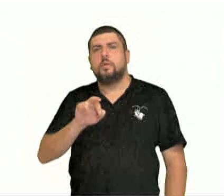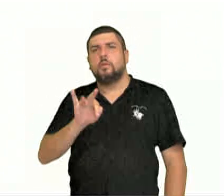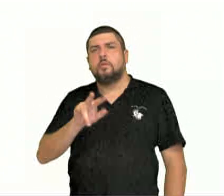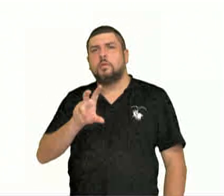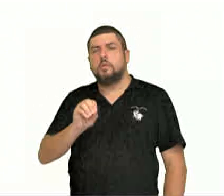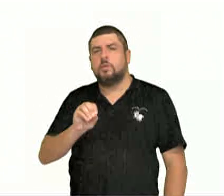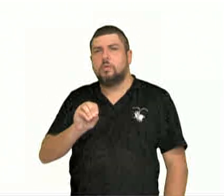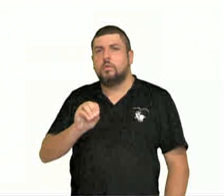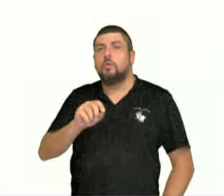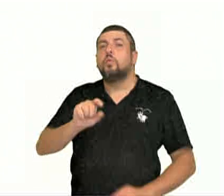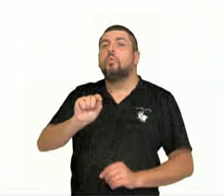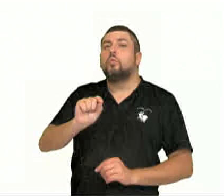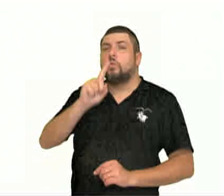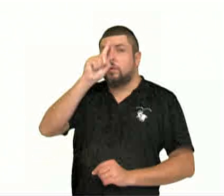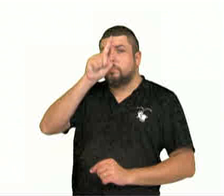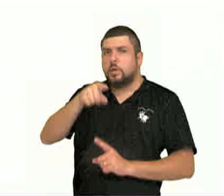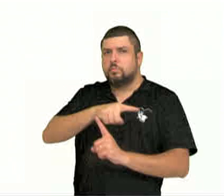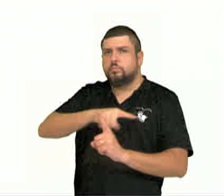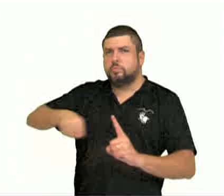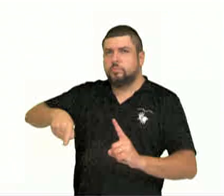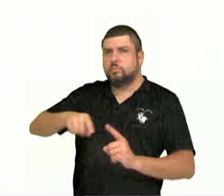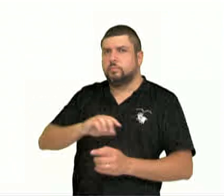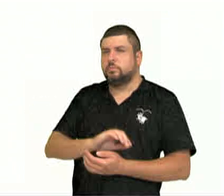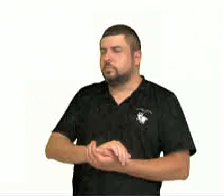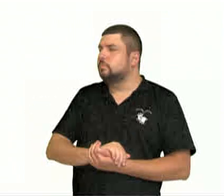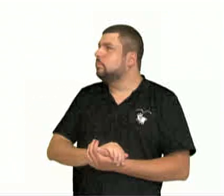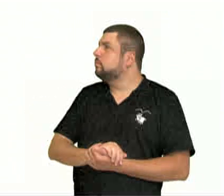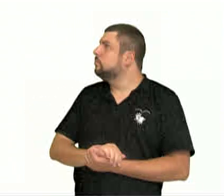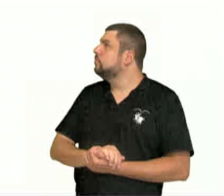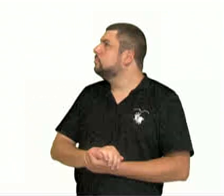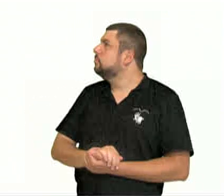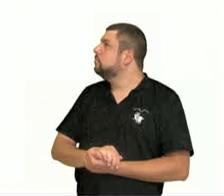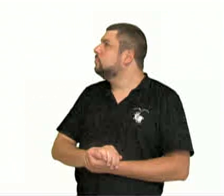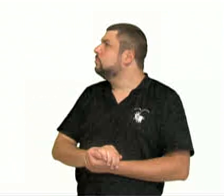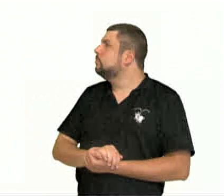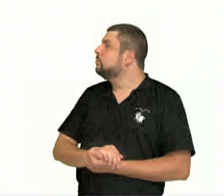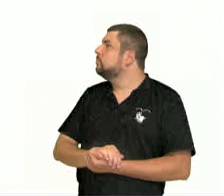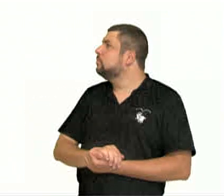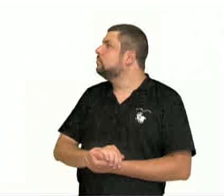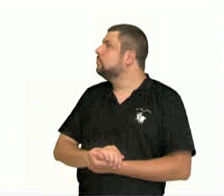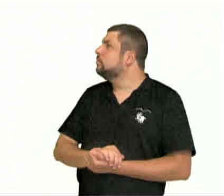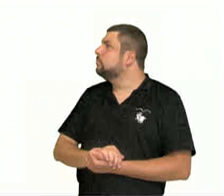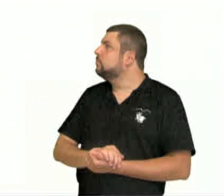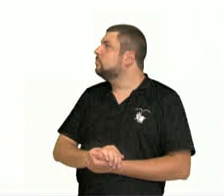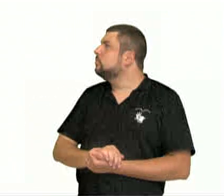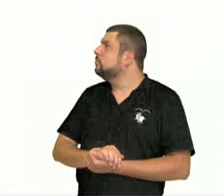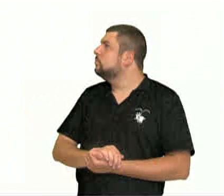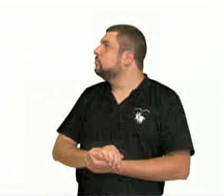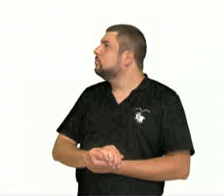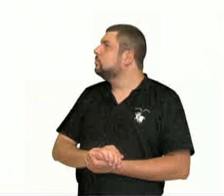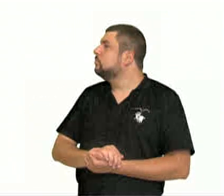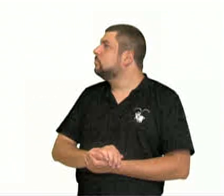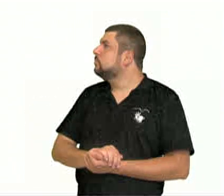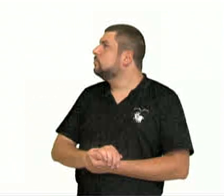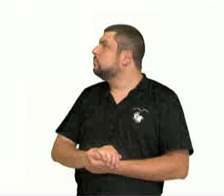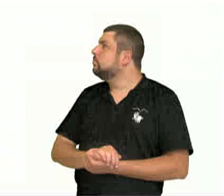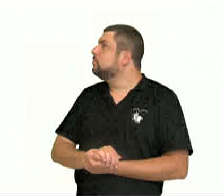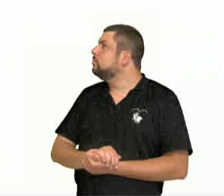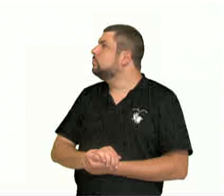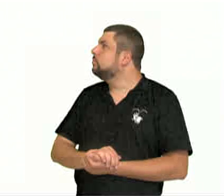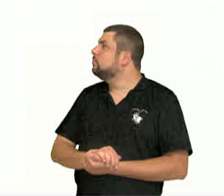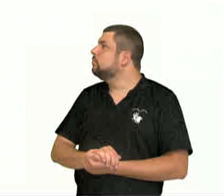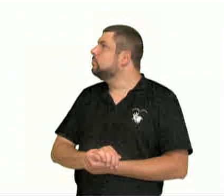Comporta-te, também. Di gracias, está no afirmativo. Come,